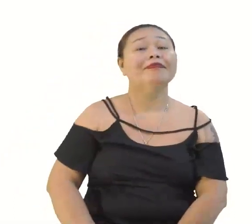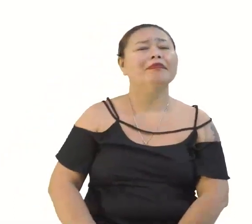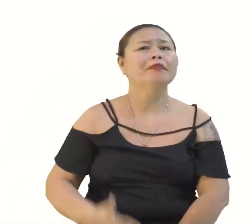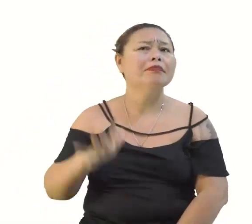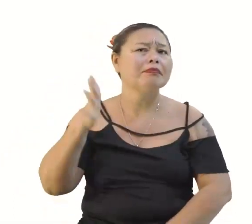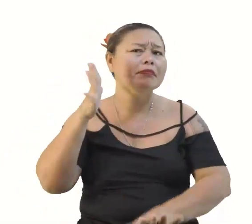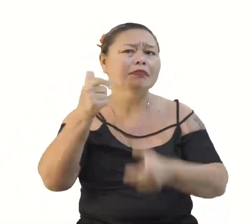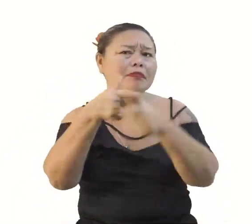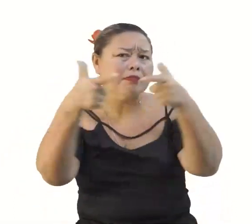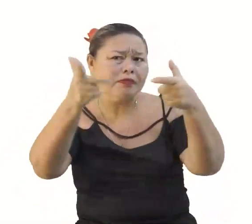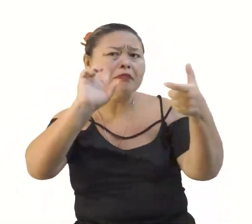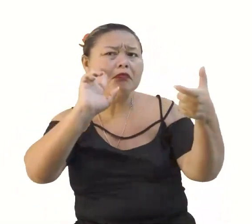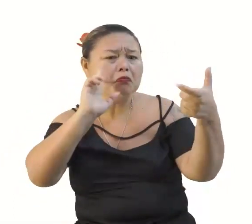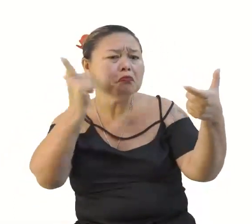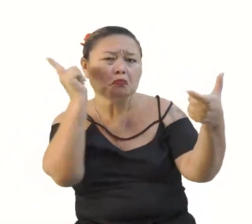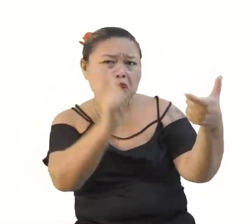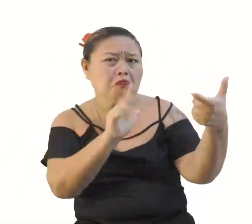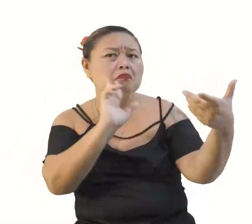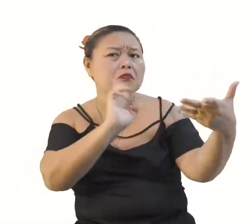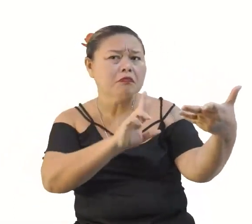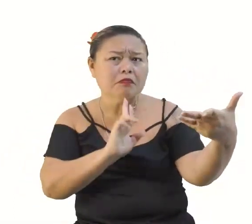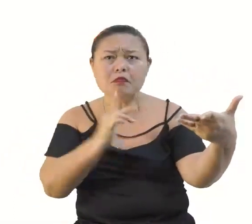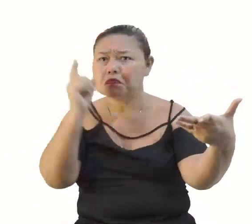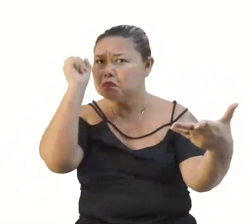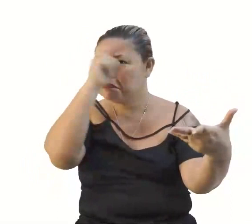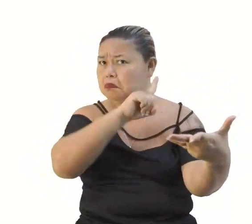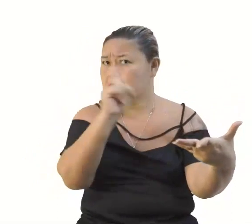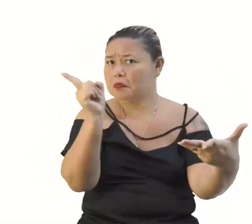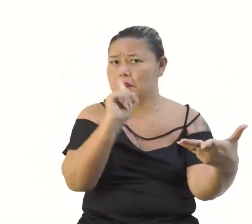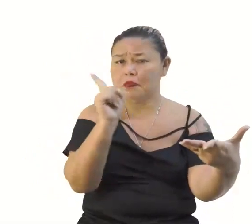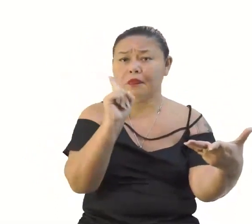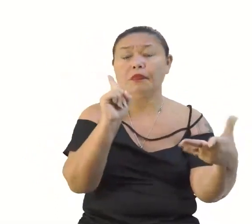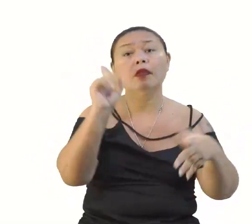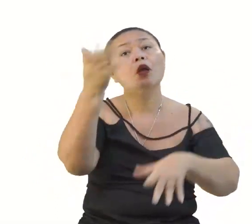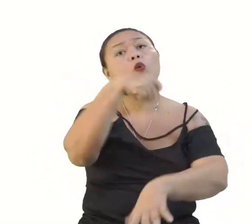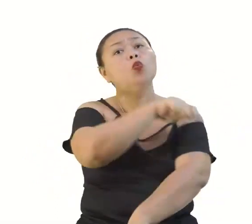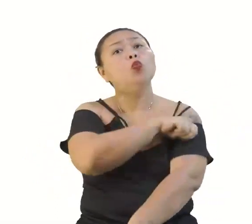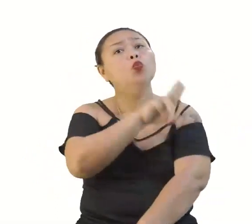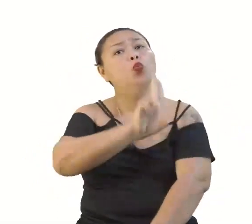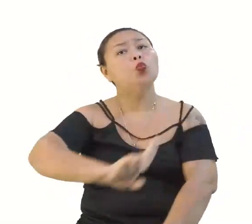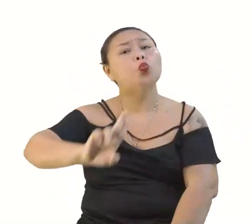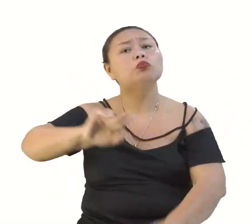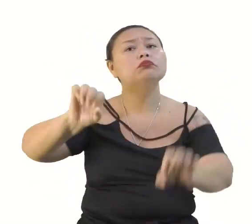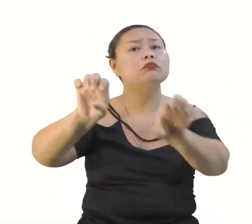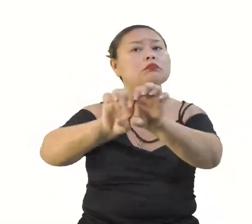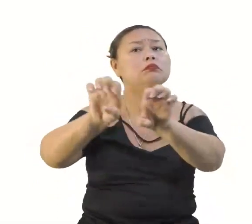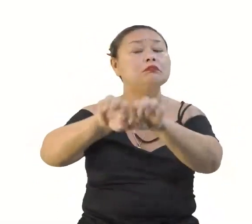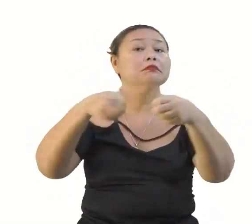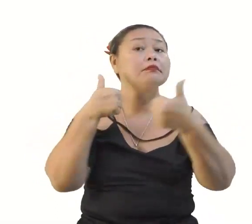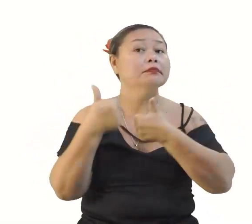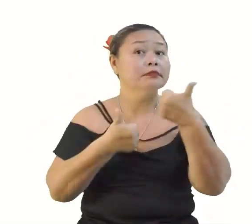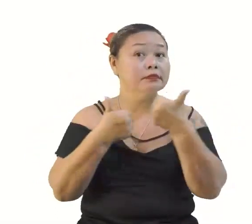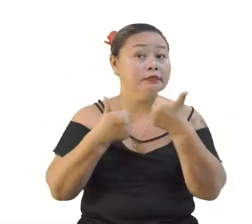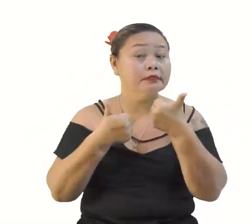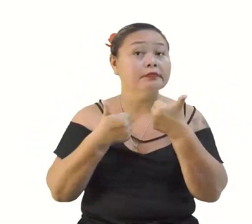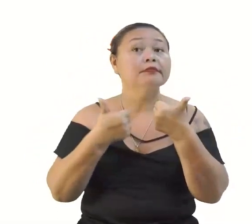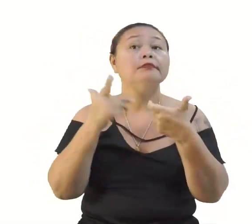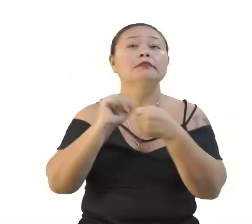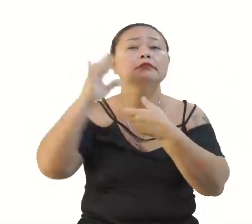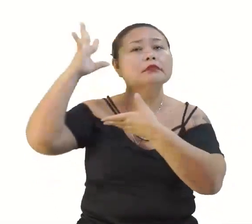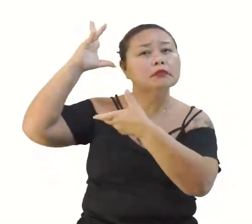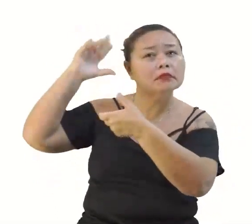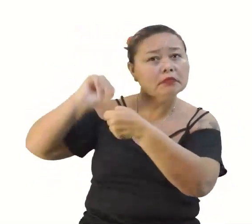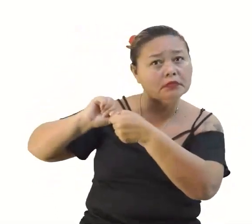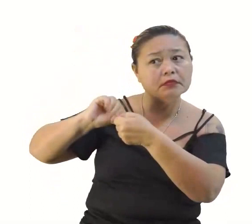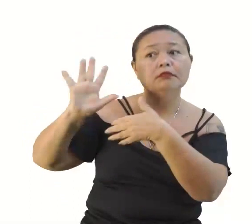maioria conseguiu acertar esse, né? Também não tá acho. difícil, não. Não, bem Agora, o aluno não usou a parte da equação, beleza? Mas usou a parte do raciocínio